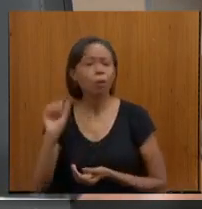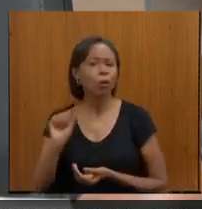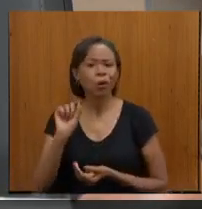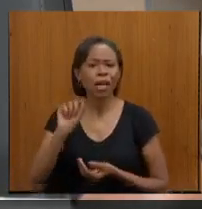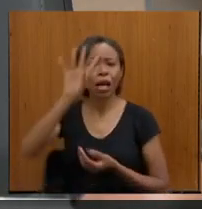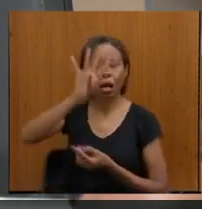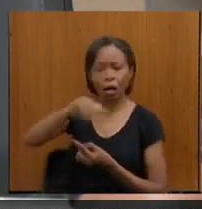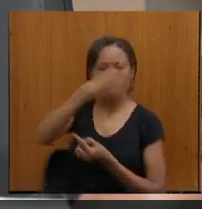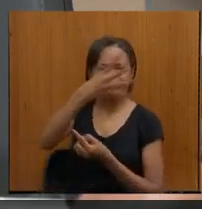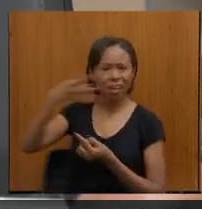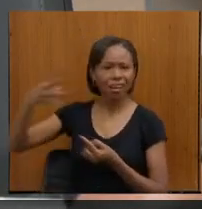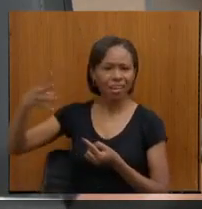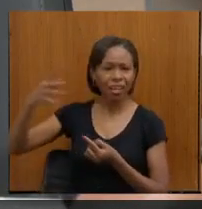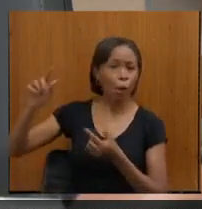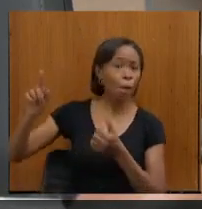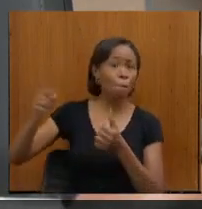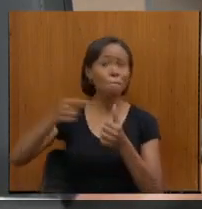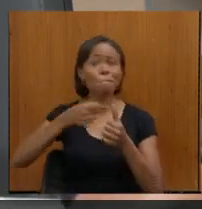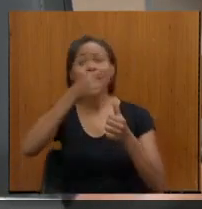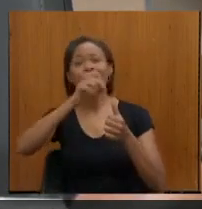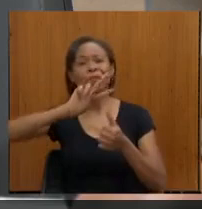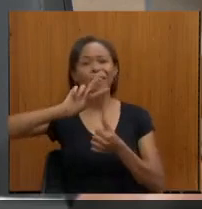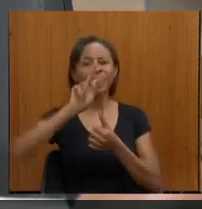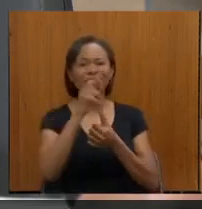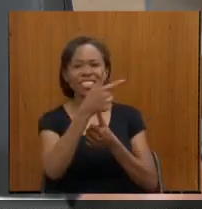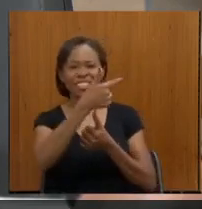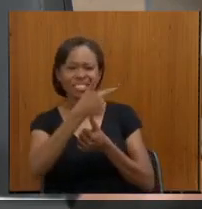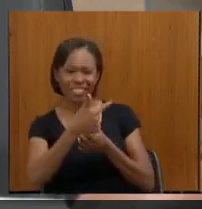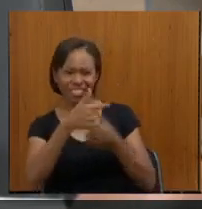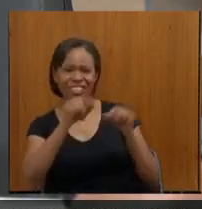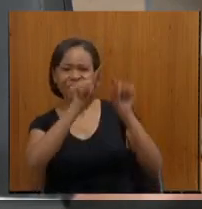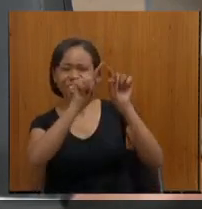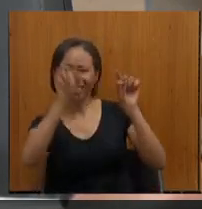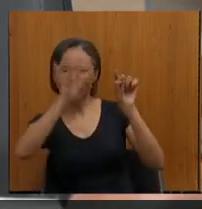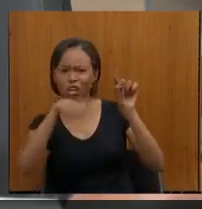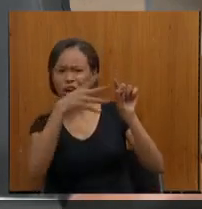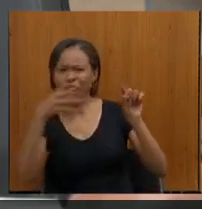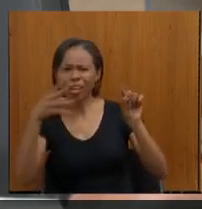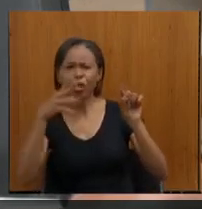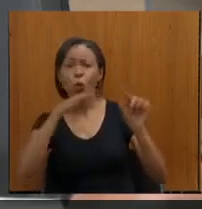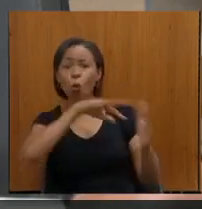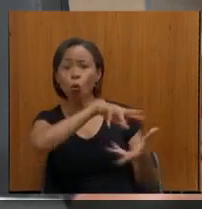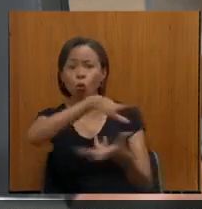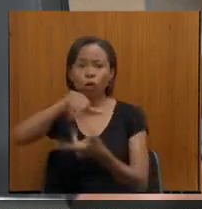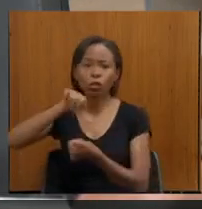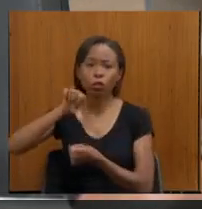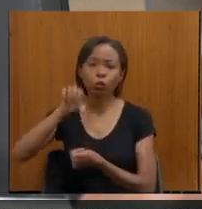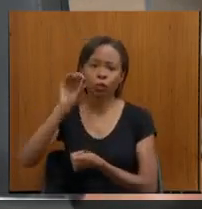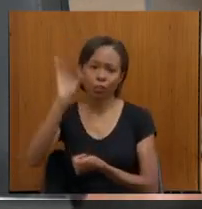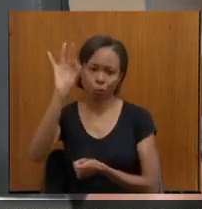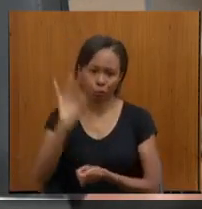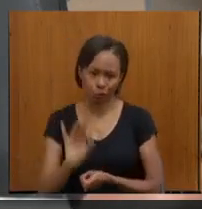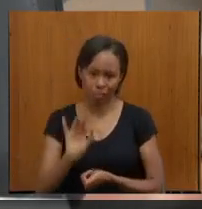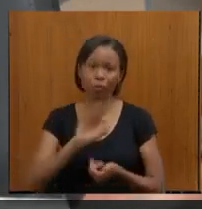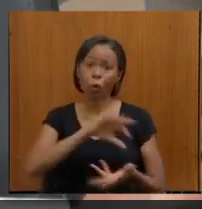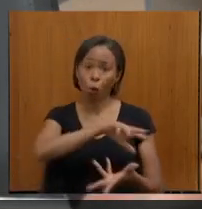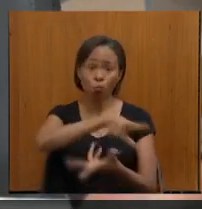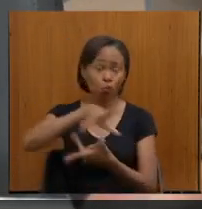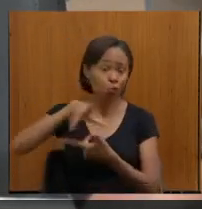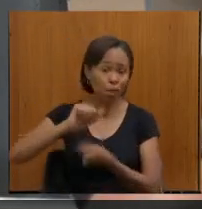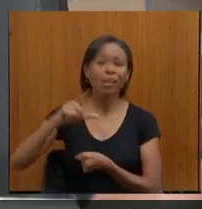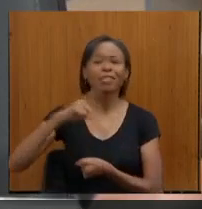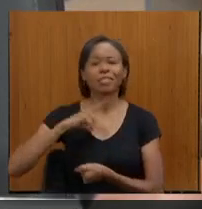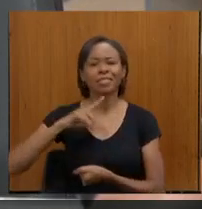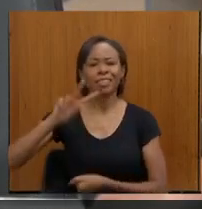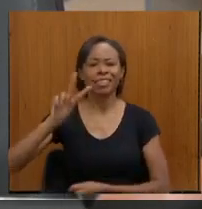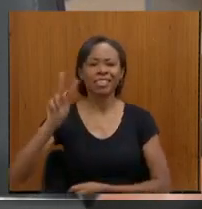periódica né é o elemento quase que originário do universo noventa porcento do Inverso é feito de hidrogênio o hidrogênio é o